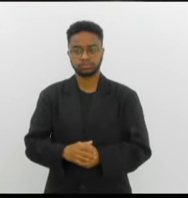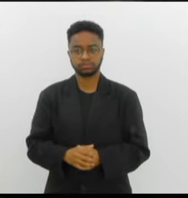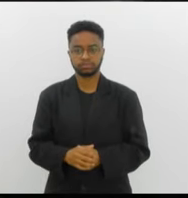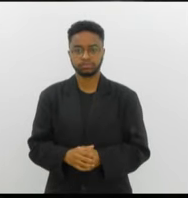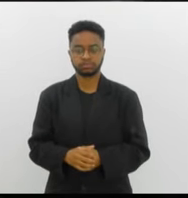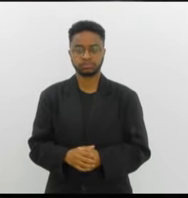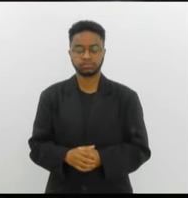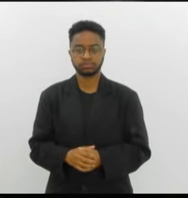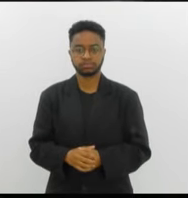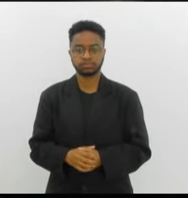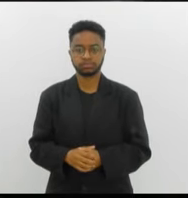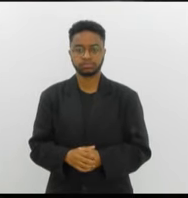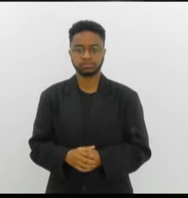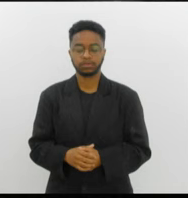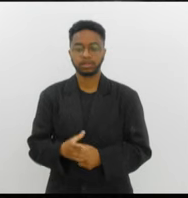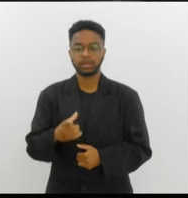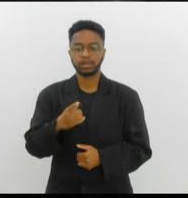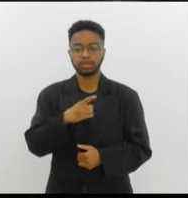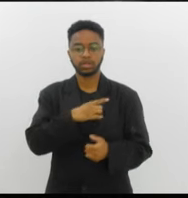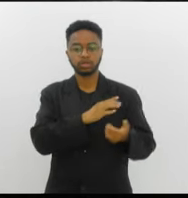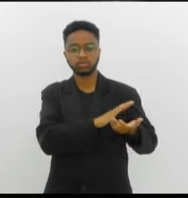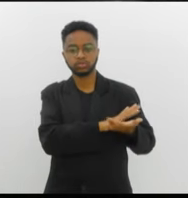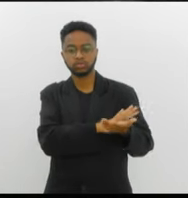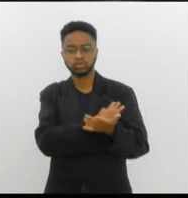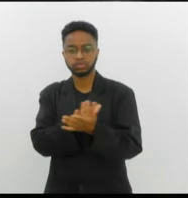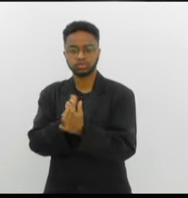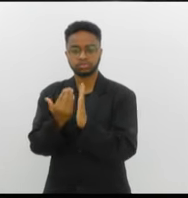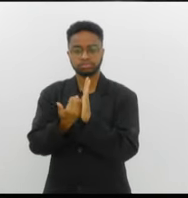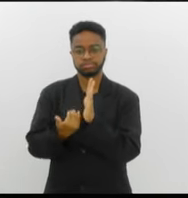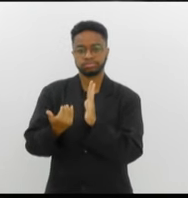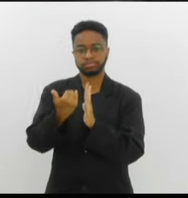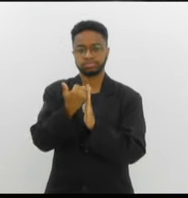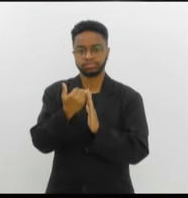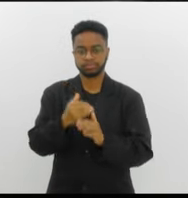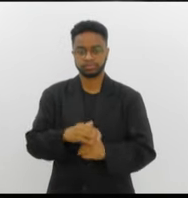causando uma virulência imensa.